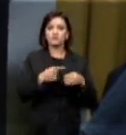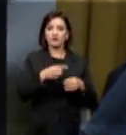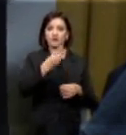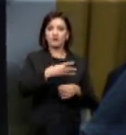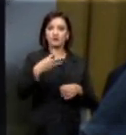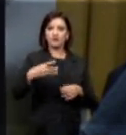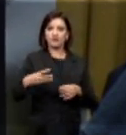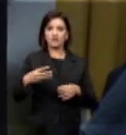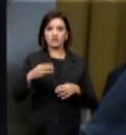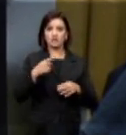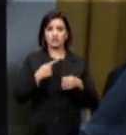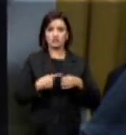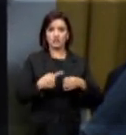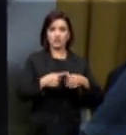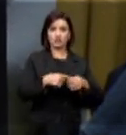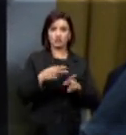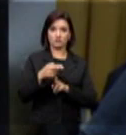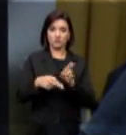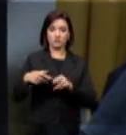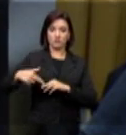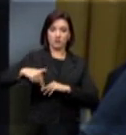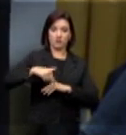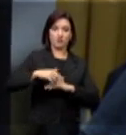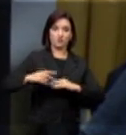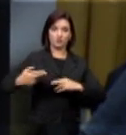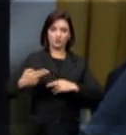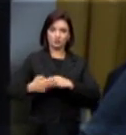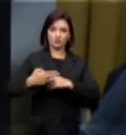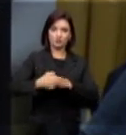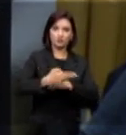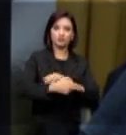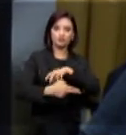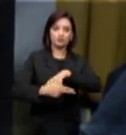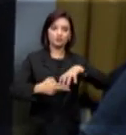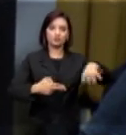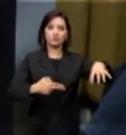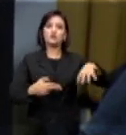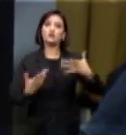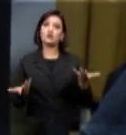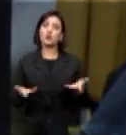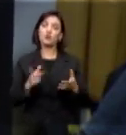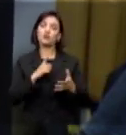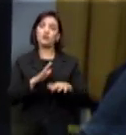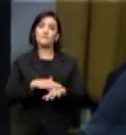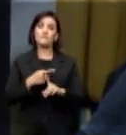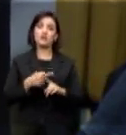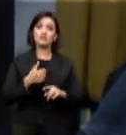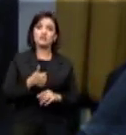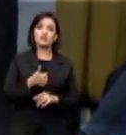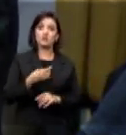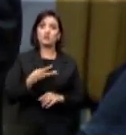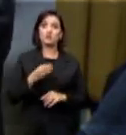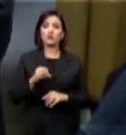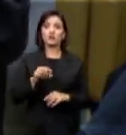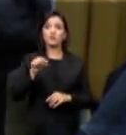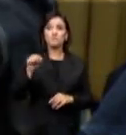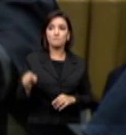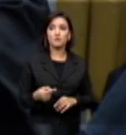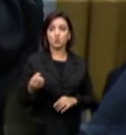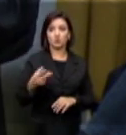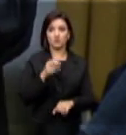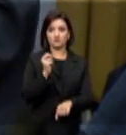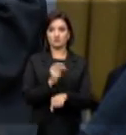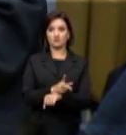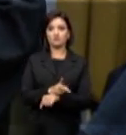que atravessa a ferrovia e tem ainda a perspectiva de geração de mais de 130 mil novos empregos. Ou seja, é uma série